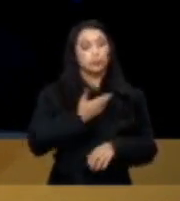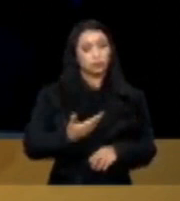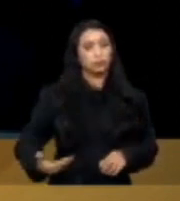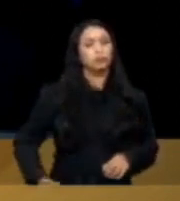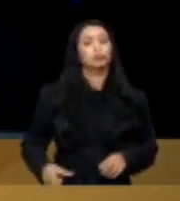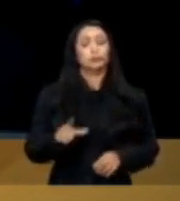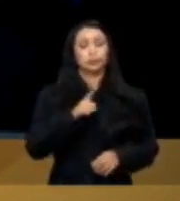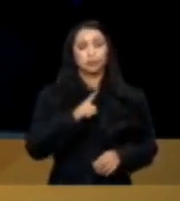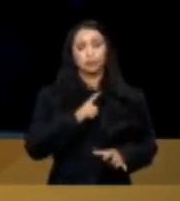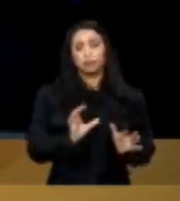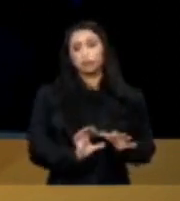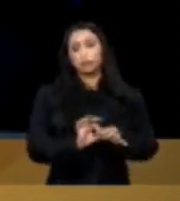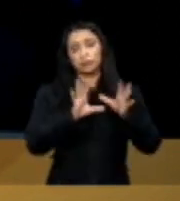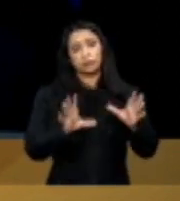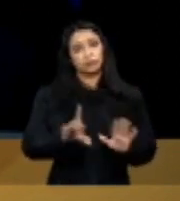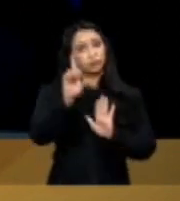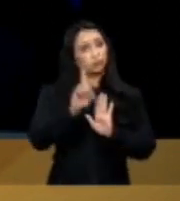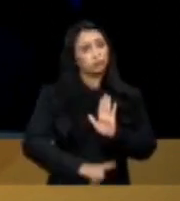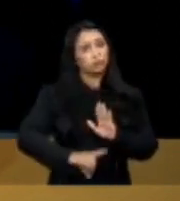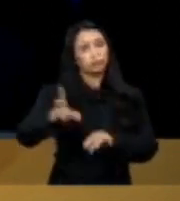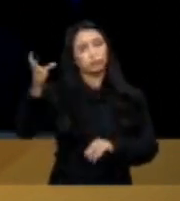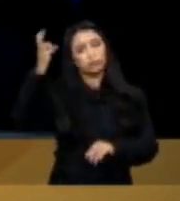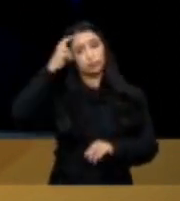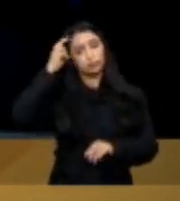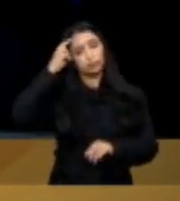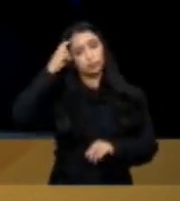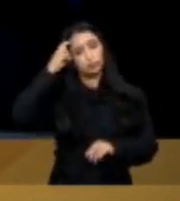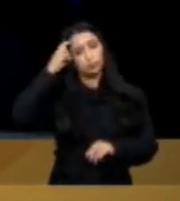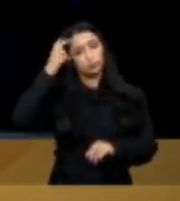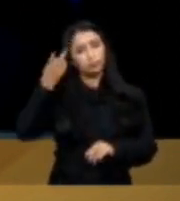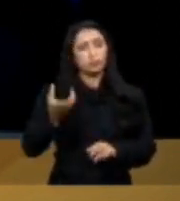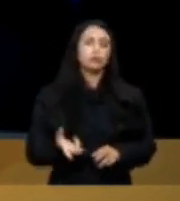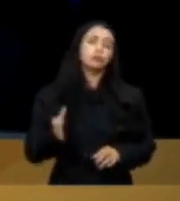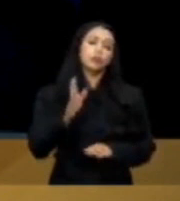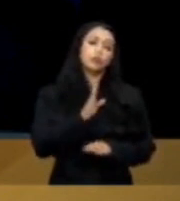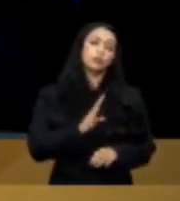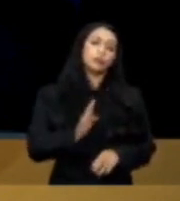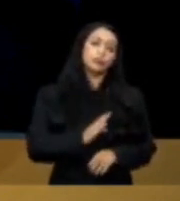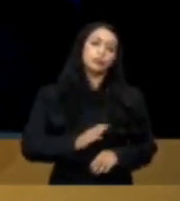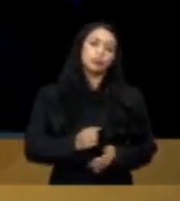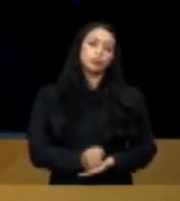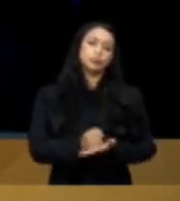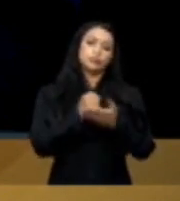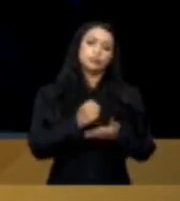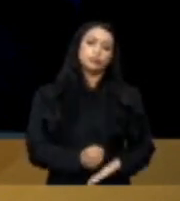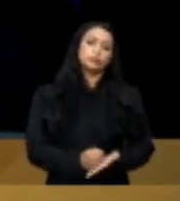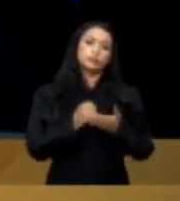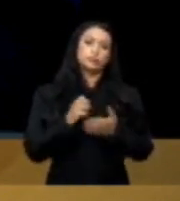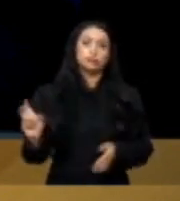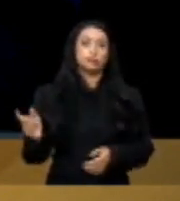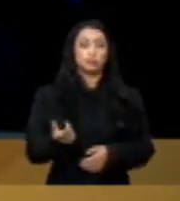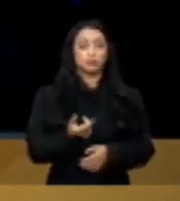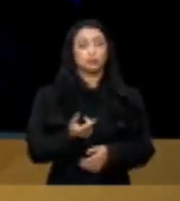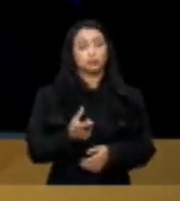o pleno exercício dos direitos culturais e acesso às fontes da cultura nacional e apoiará e incentivará a